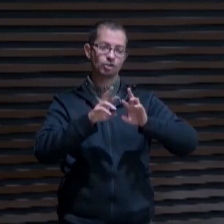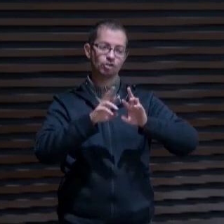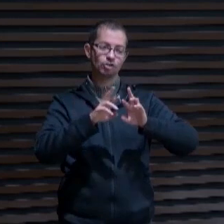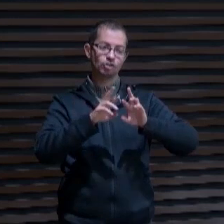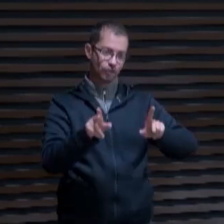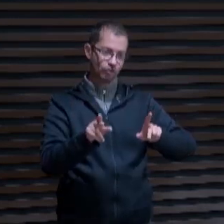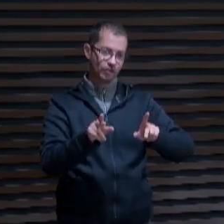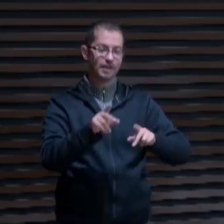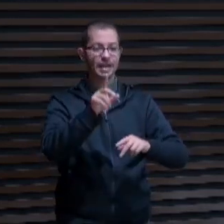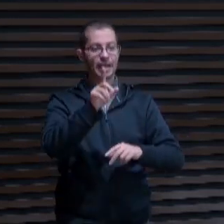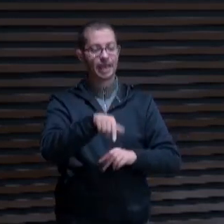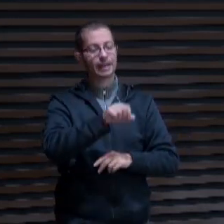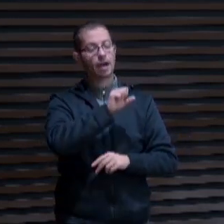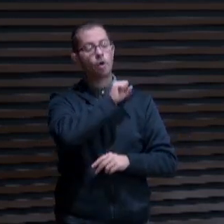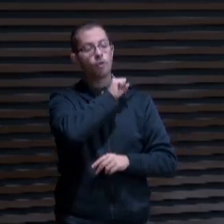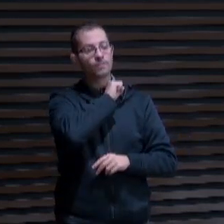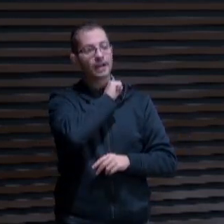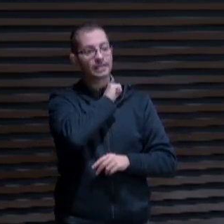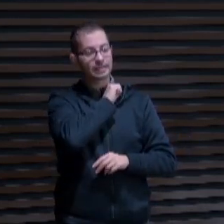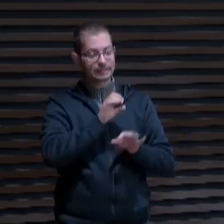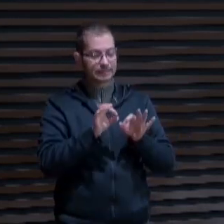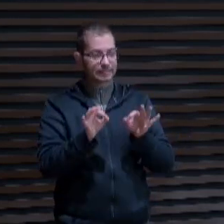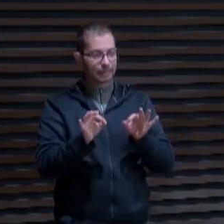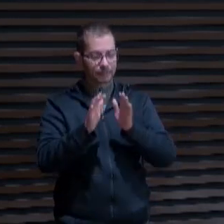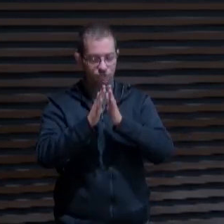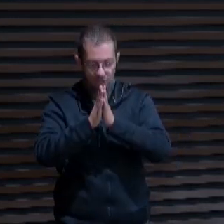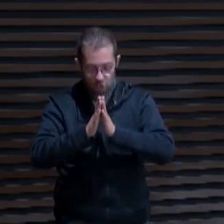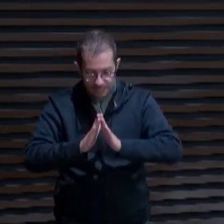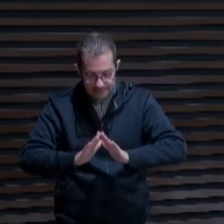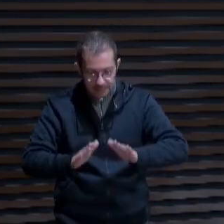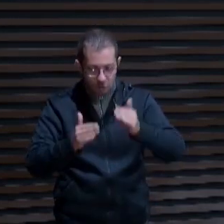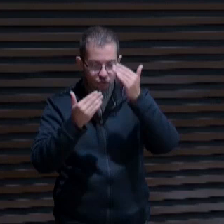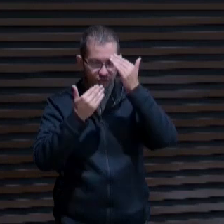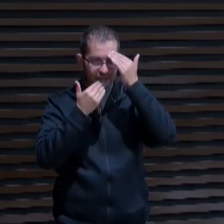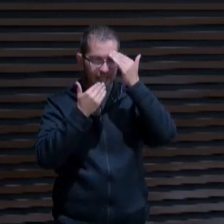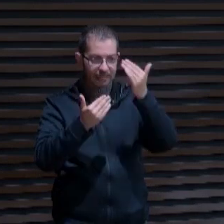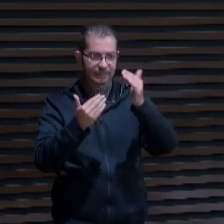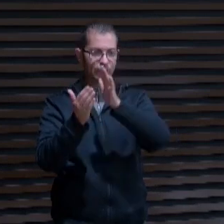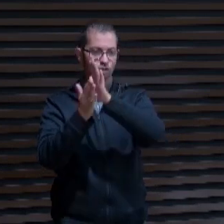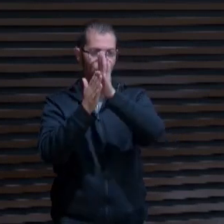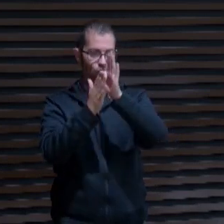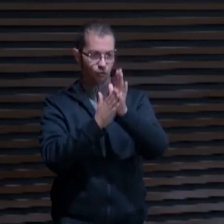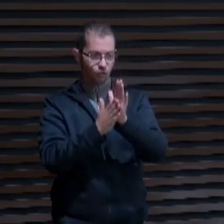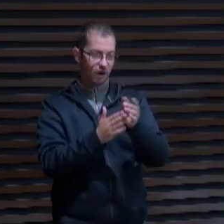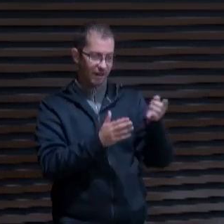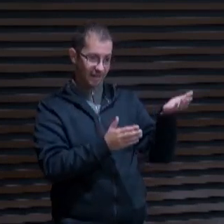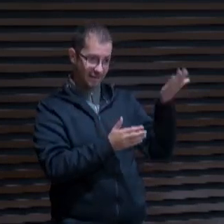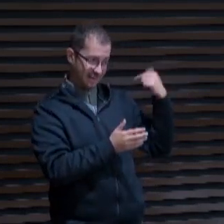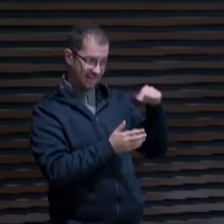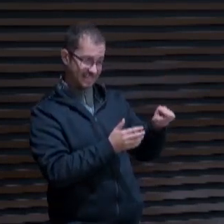Eram chamadas ofertas pacíficas, de adoração, de gratidão, de louvor.